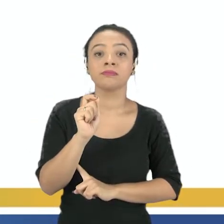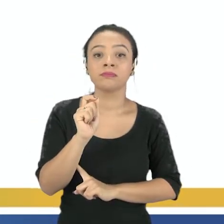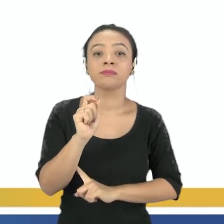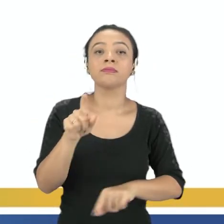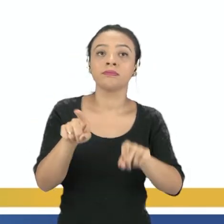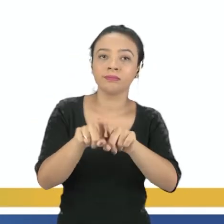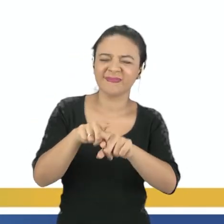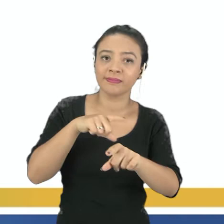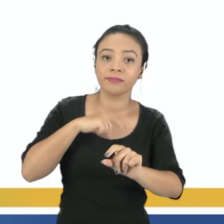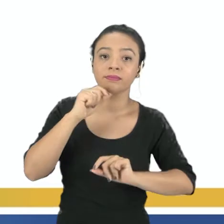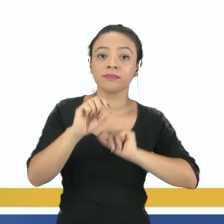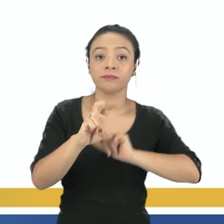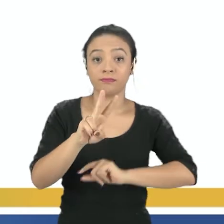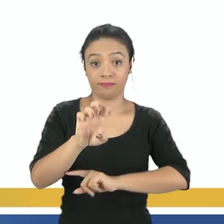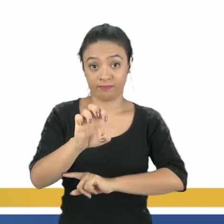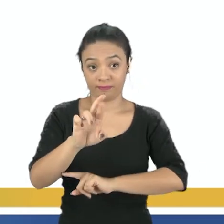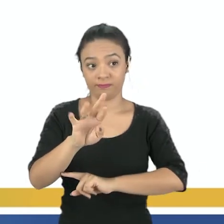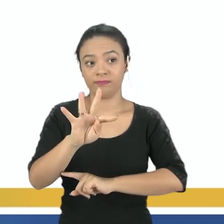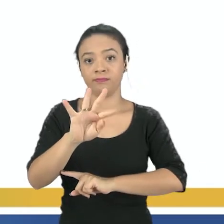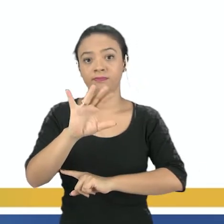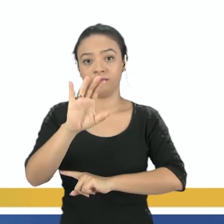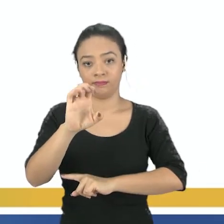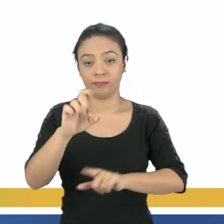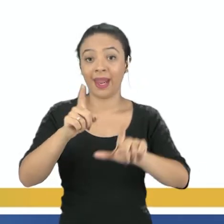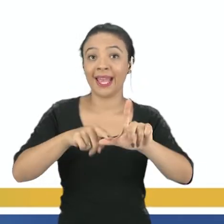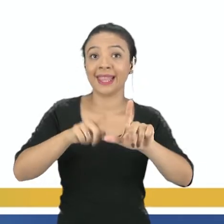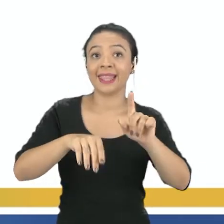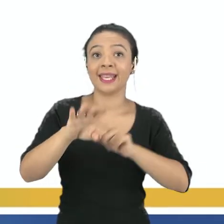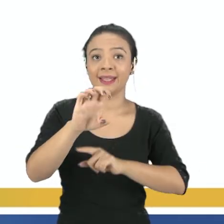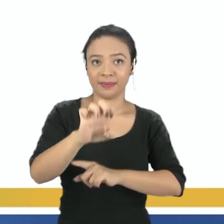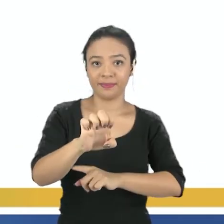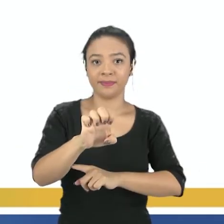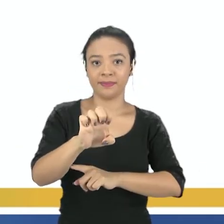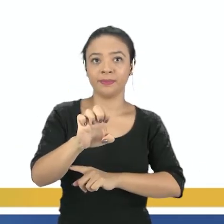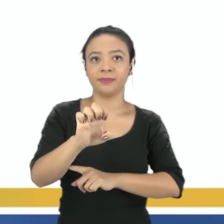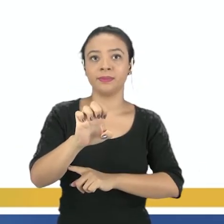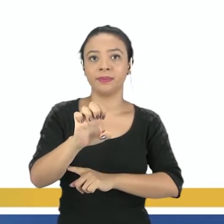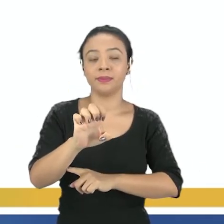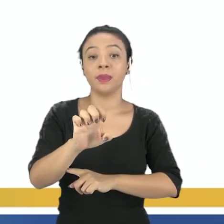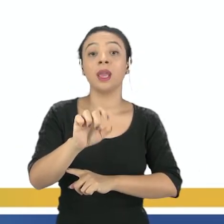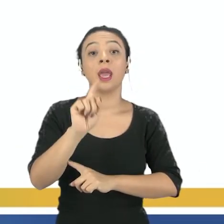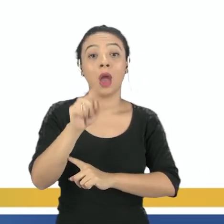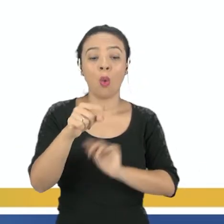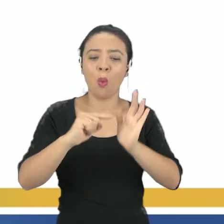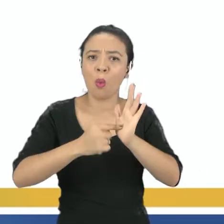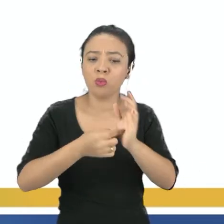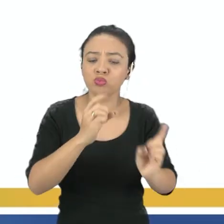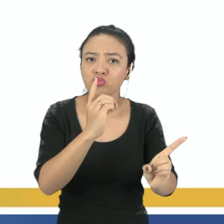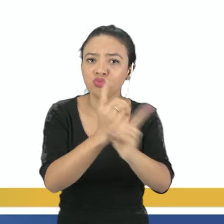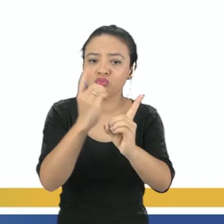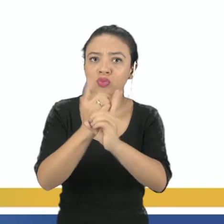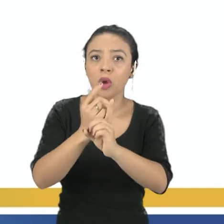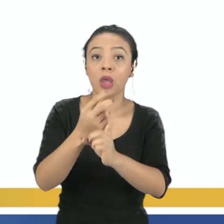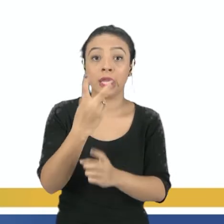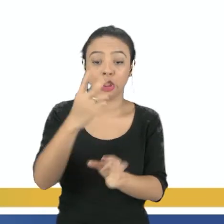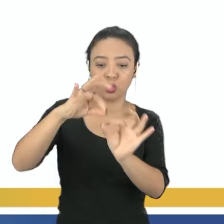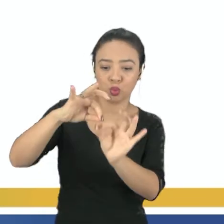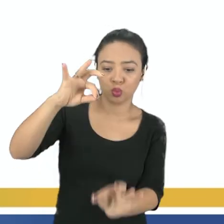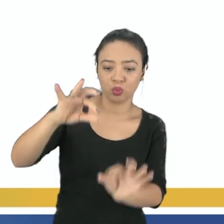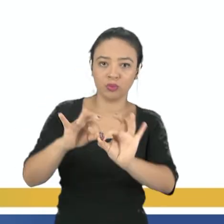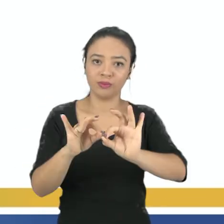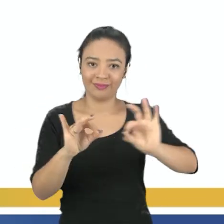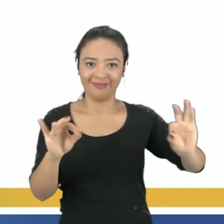tem aí como vértice, né, a letrinha E, né? O vértice E seria o ponto de encontro dessas duas semirretas.